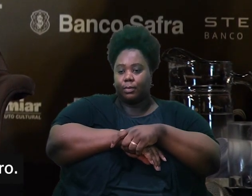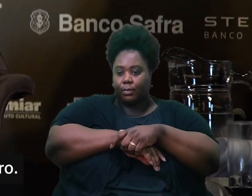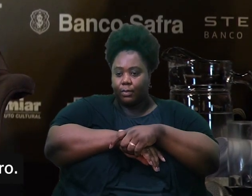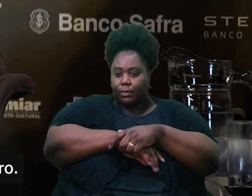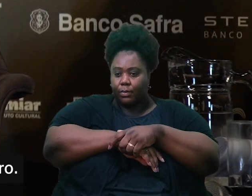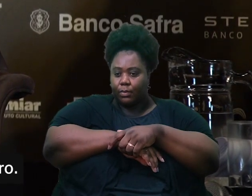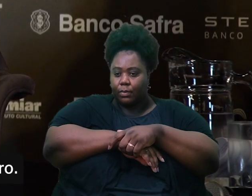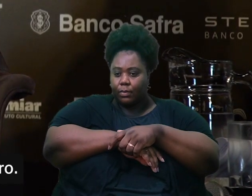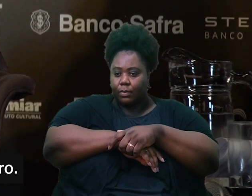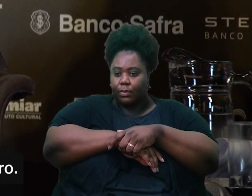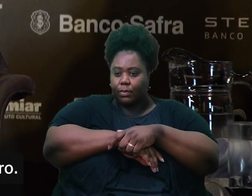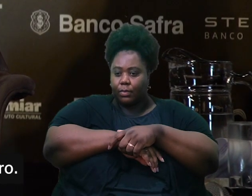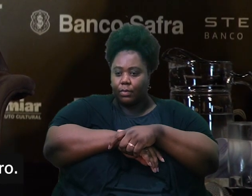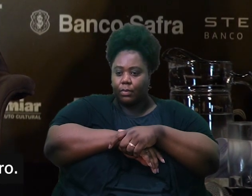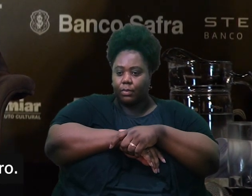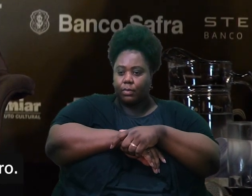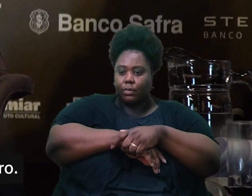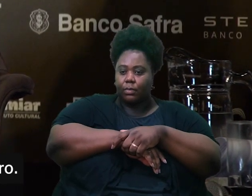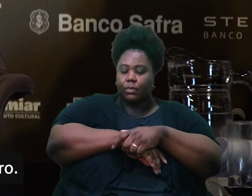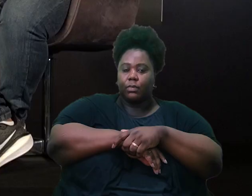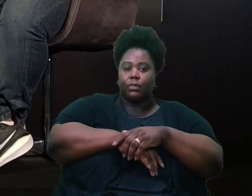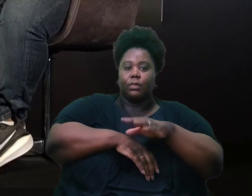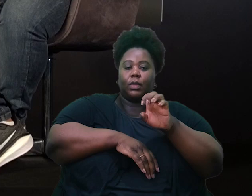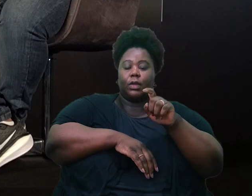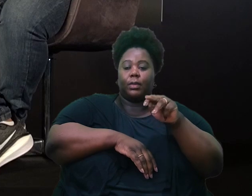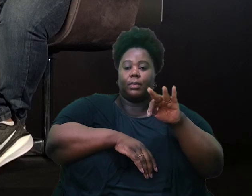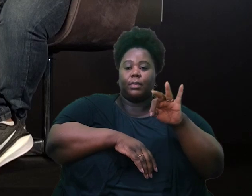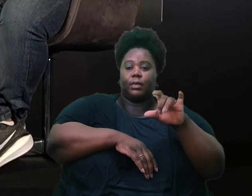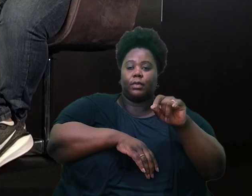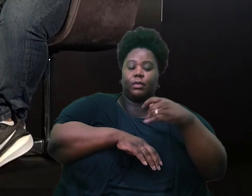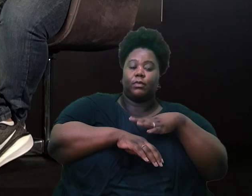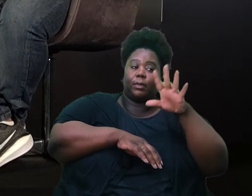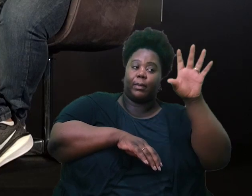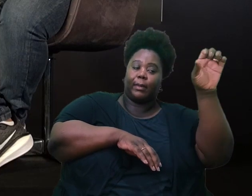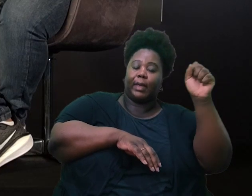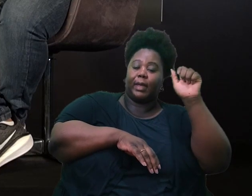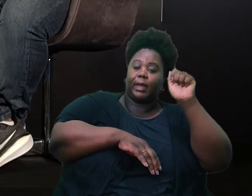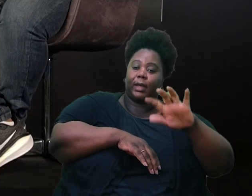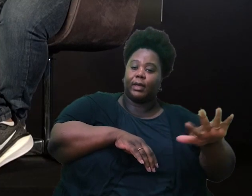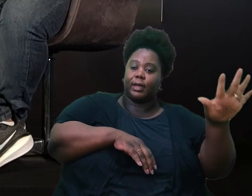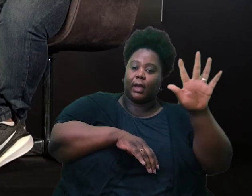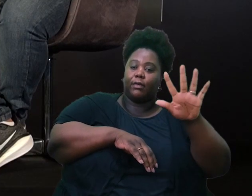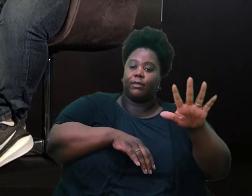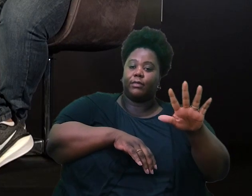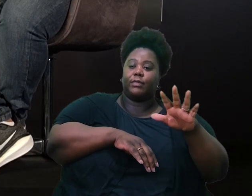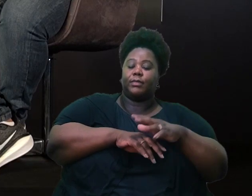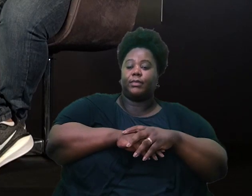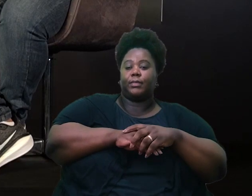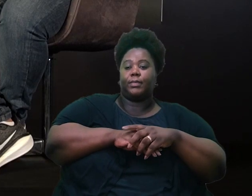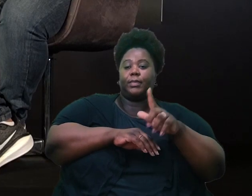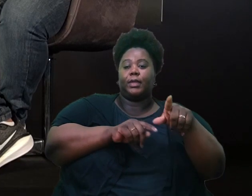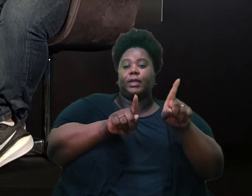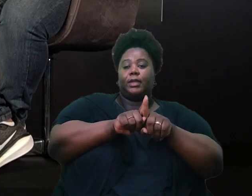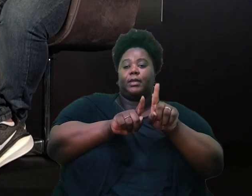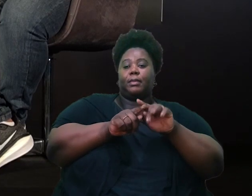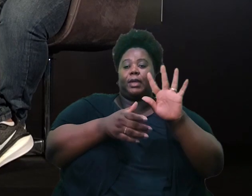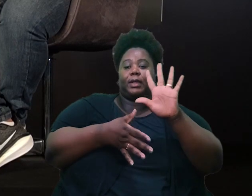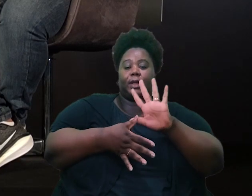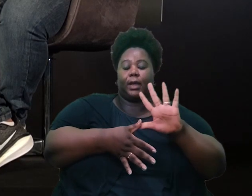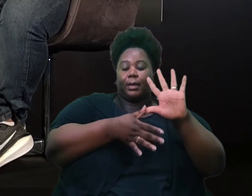epistemológico, para pensar o teatro. Fui buscar em África e nas Américas Negras.